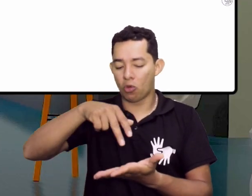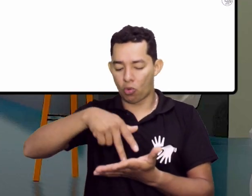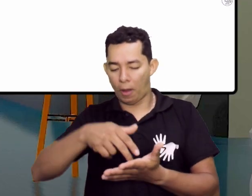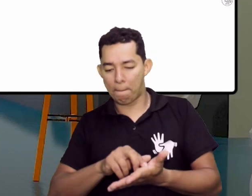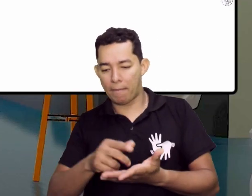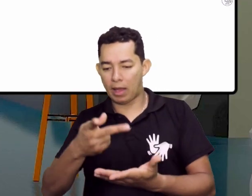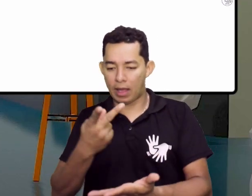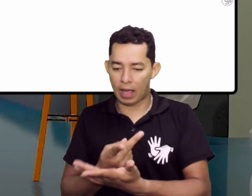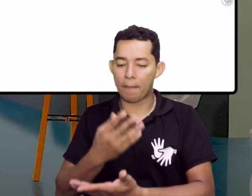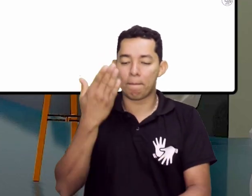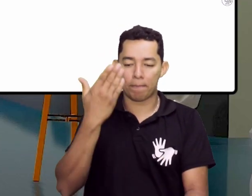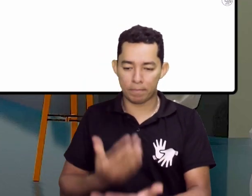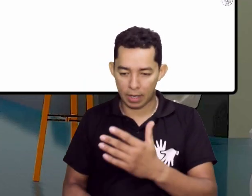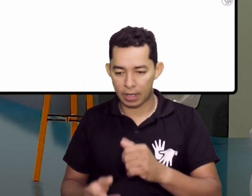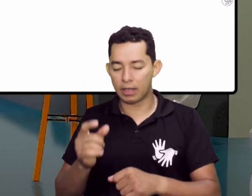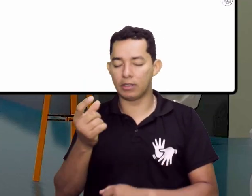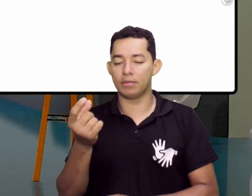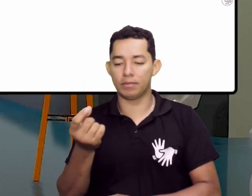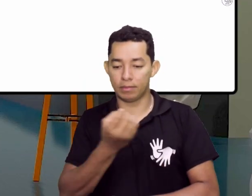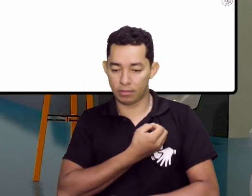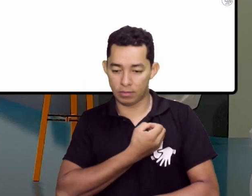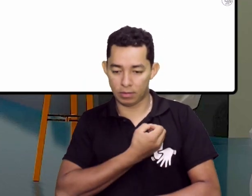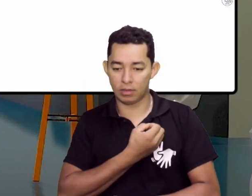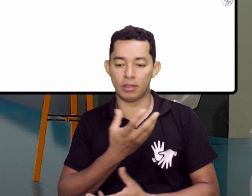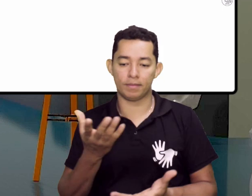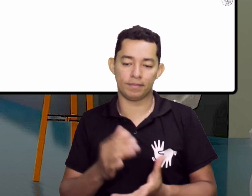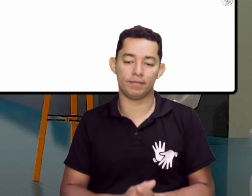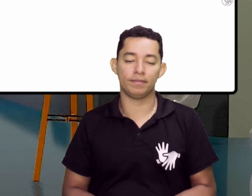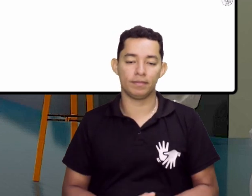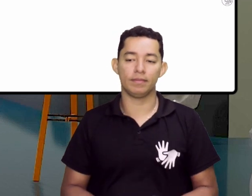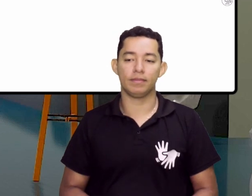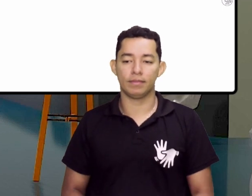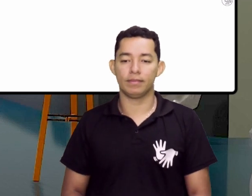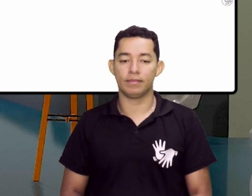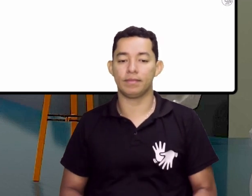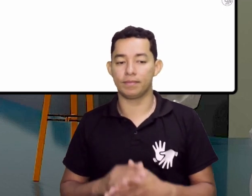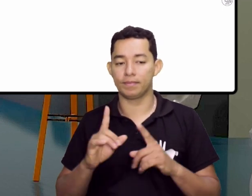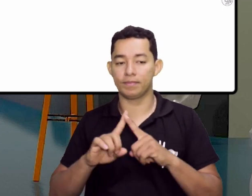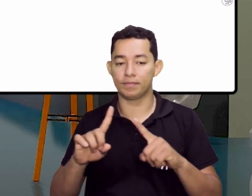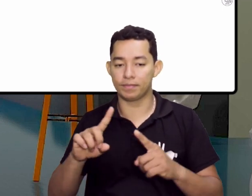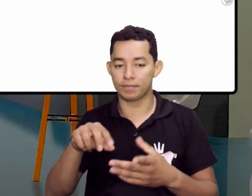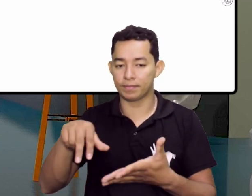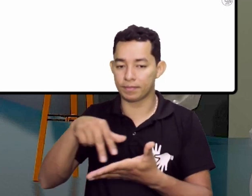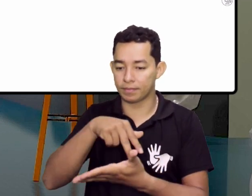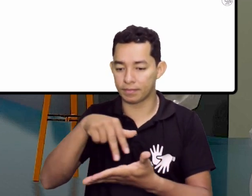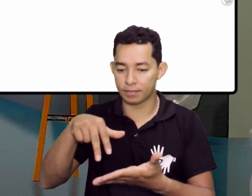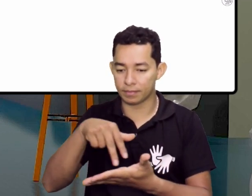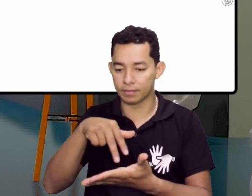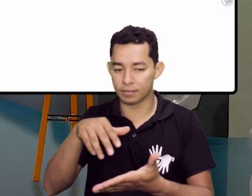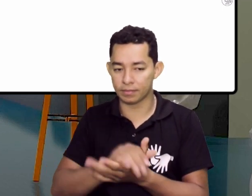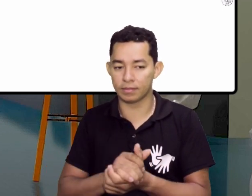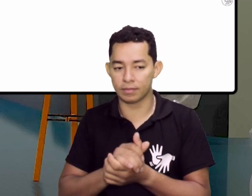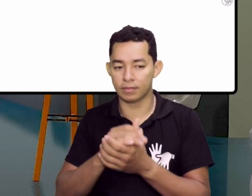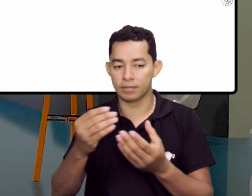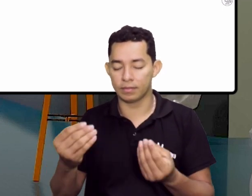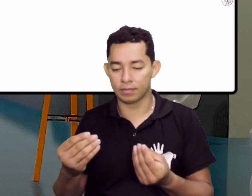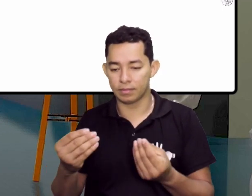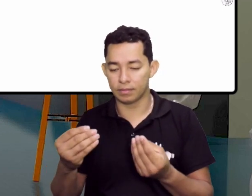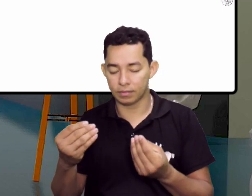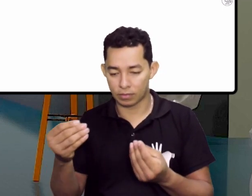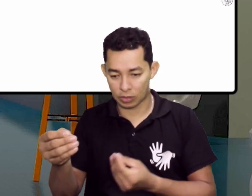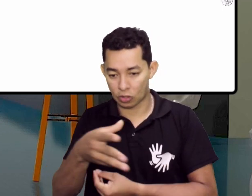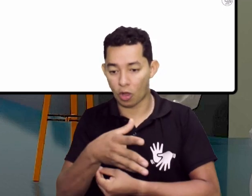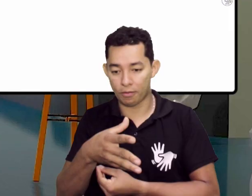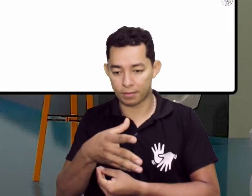entendeu? Tudo isso aí. Mas a dança contemporânea veio